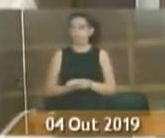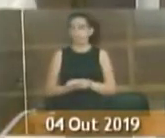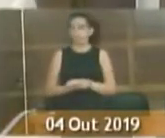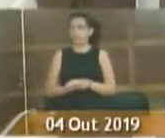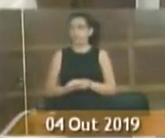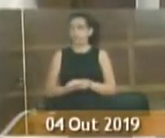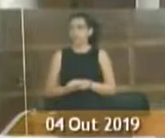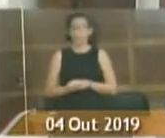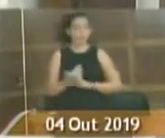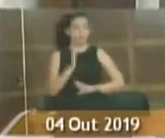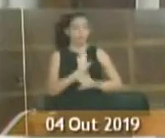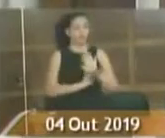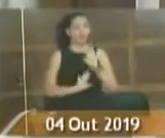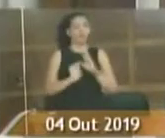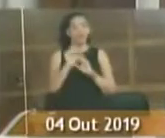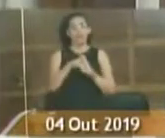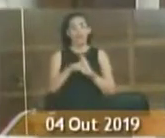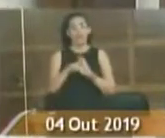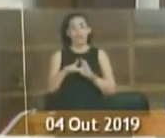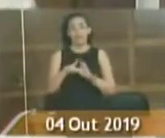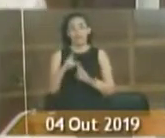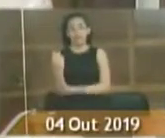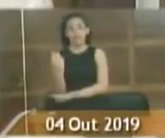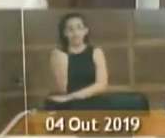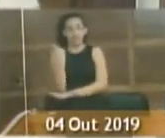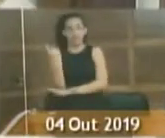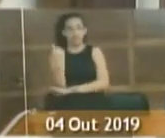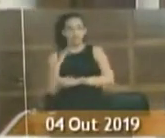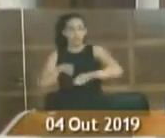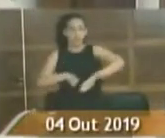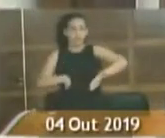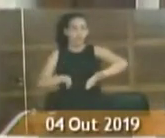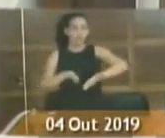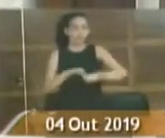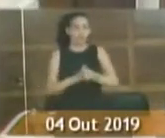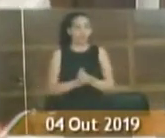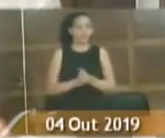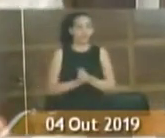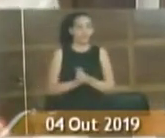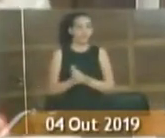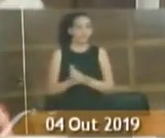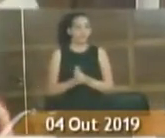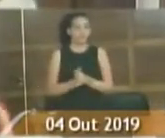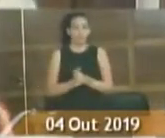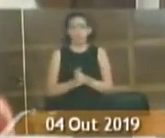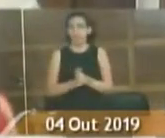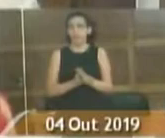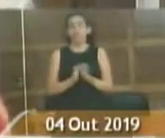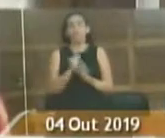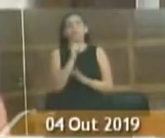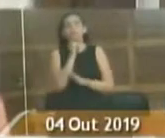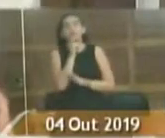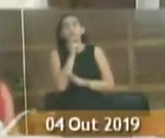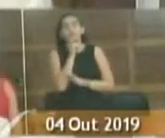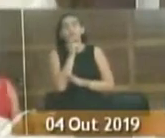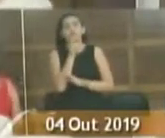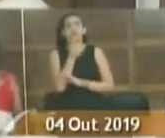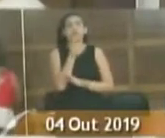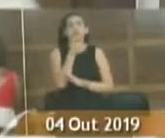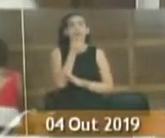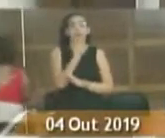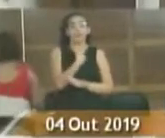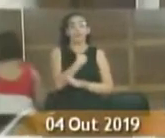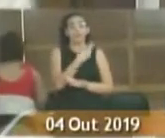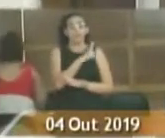o tratamento, ele é individualizado, tá? Já vou falar com você. Ele é individualizado. Por exemplo, o remédio que eu